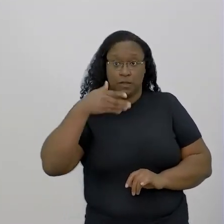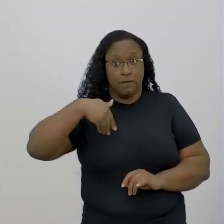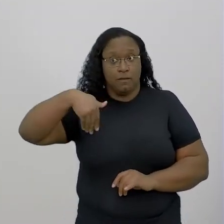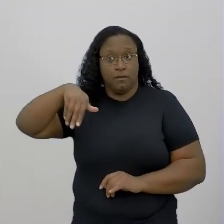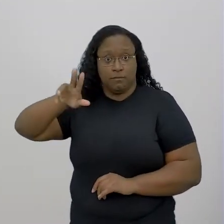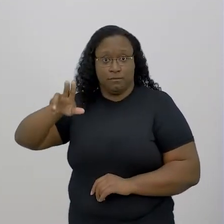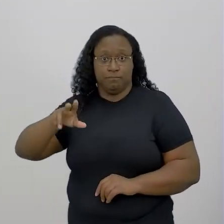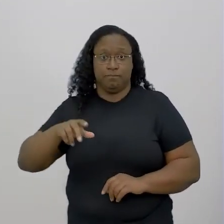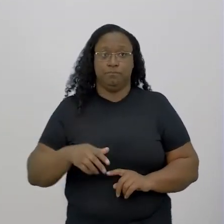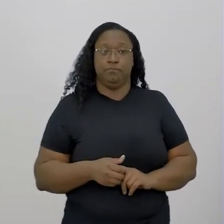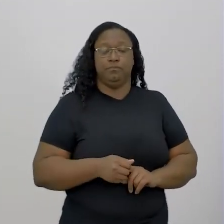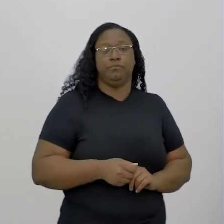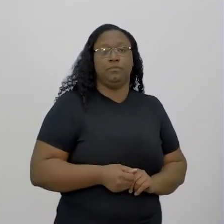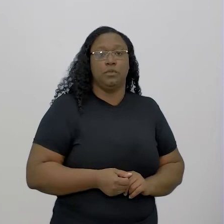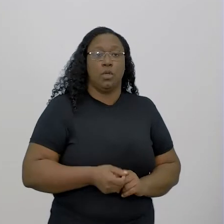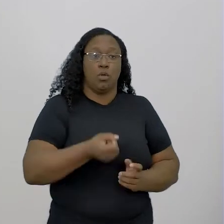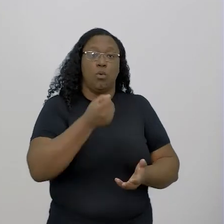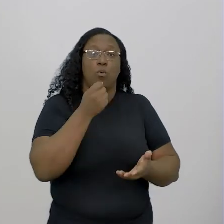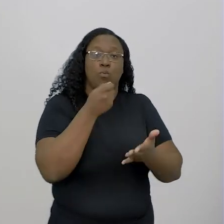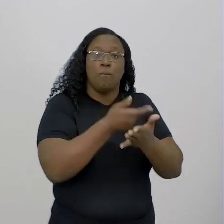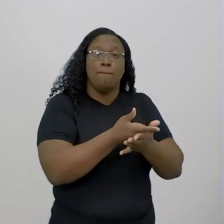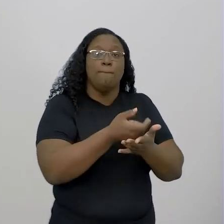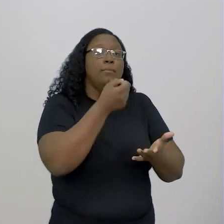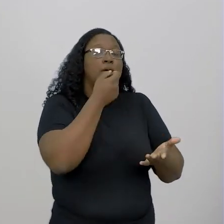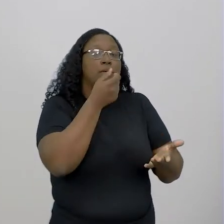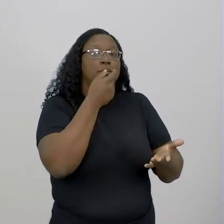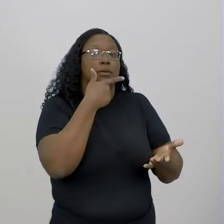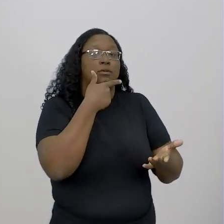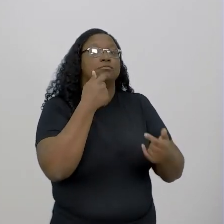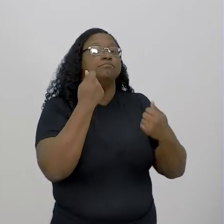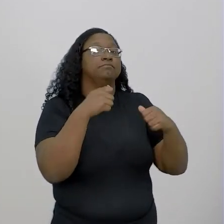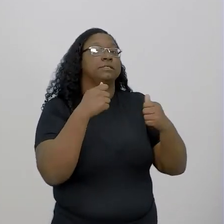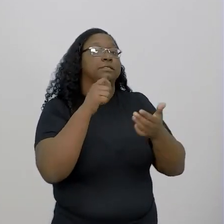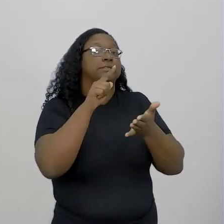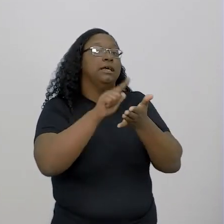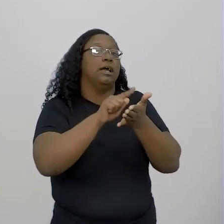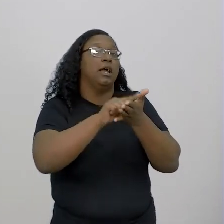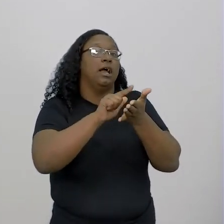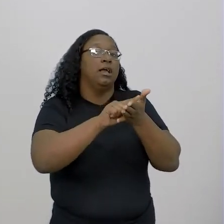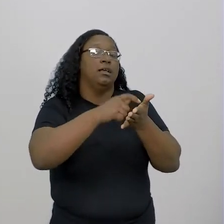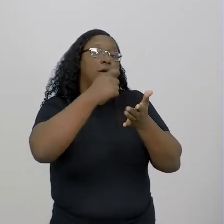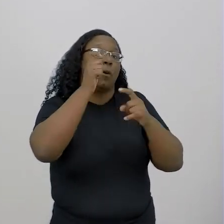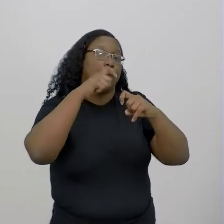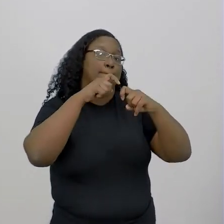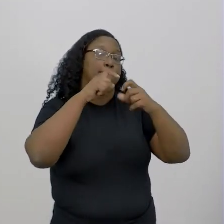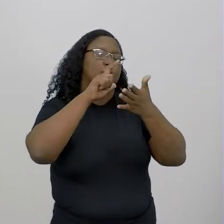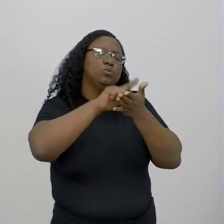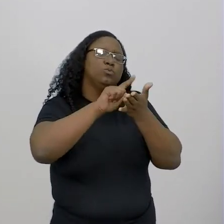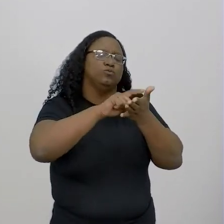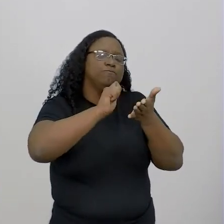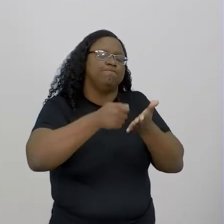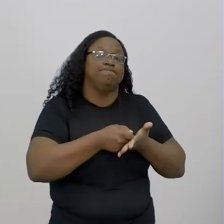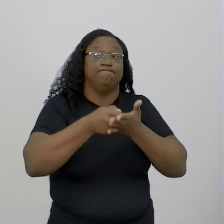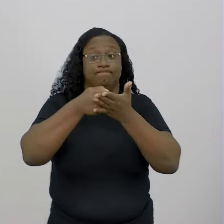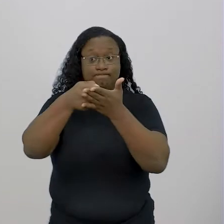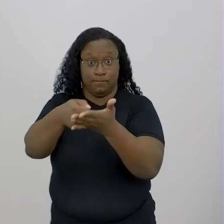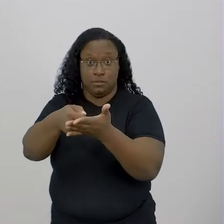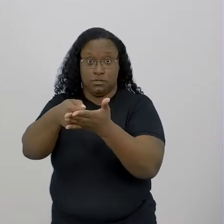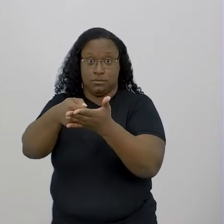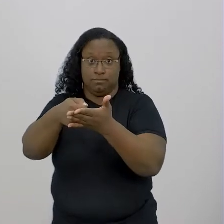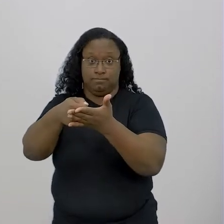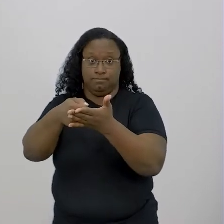comprar um antibiótico, a gente tem que deixar o receituário ali. Exato. E se documentar, porque justamente a gente não pode